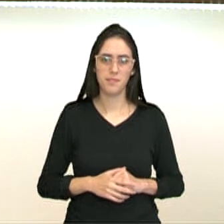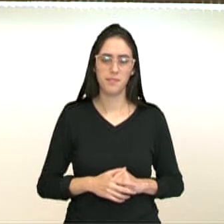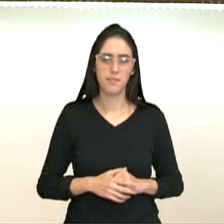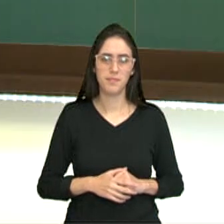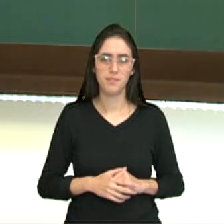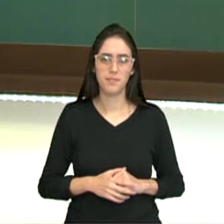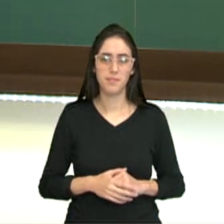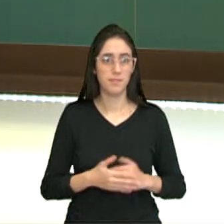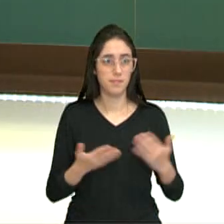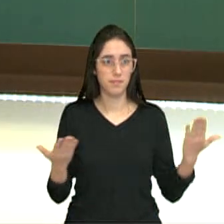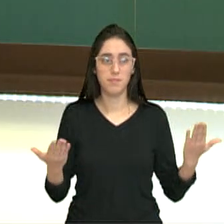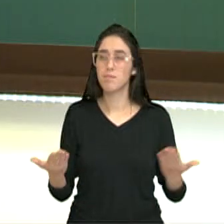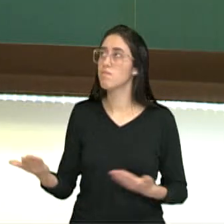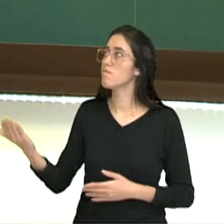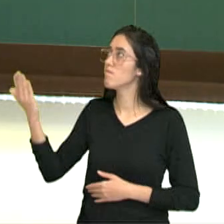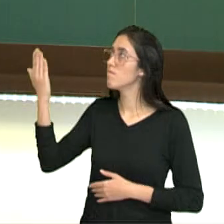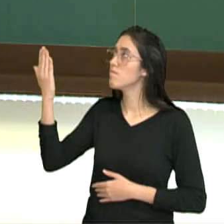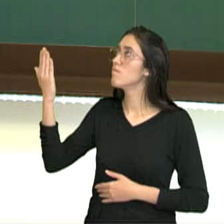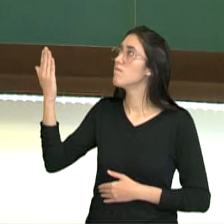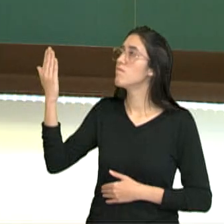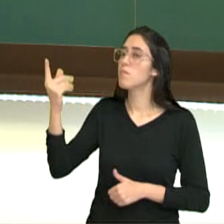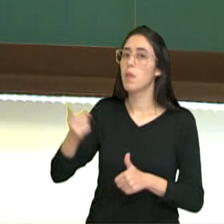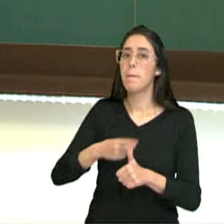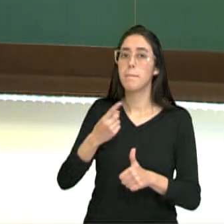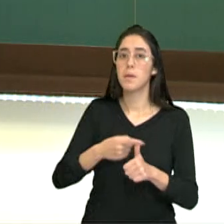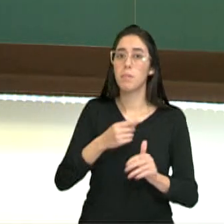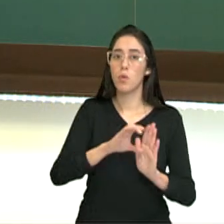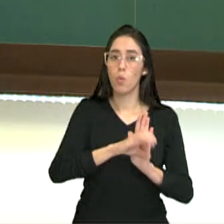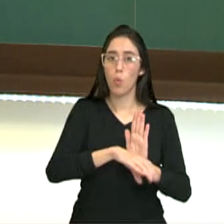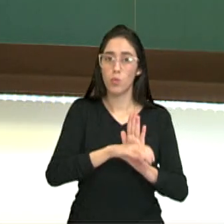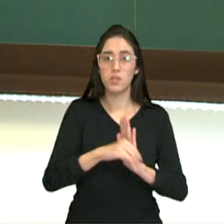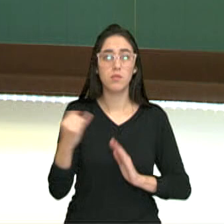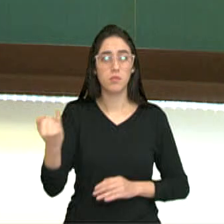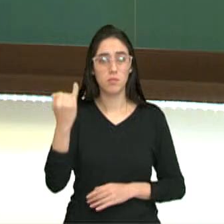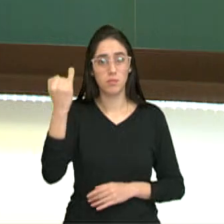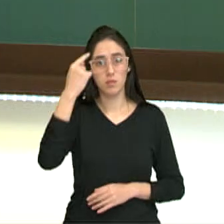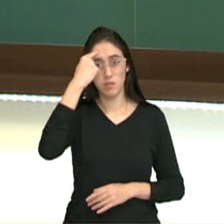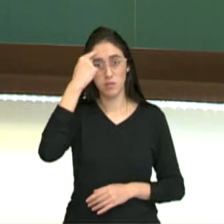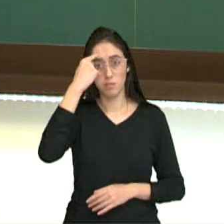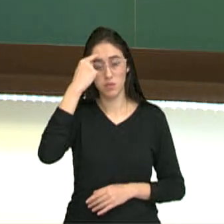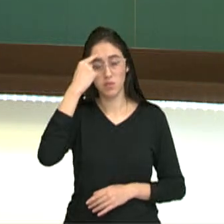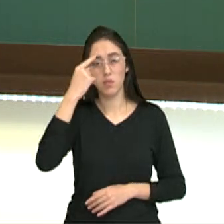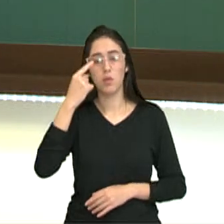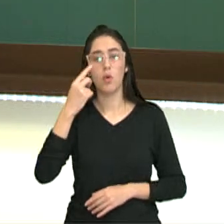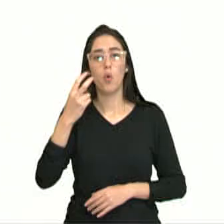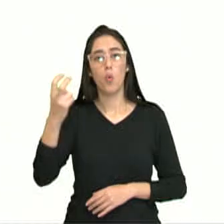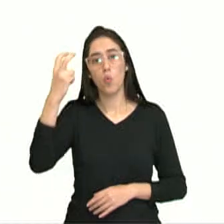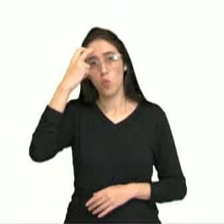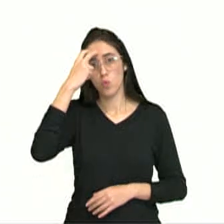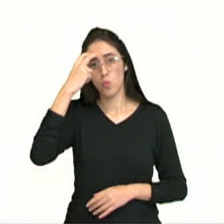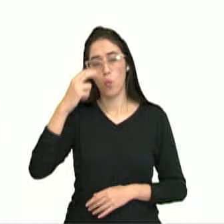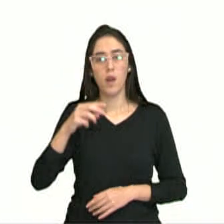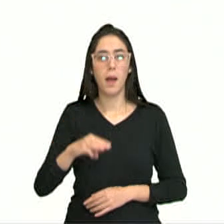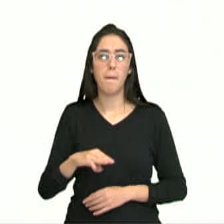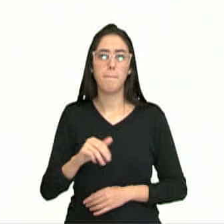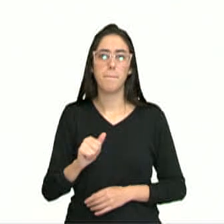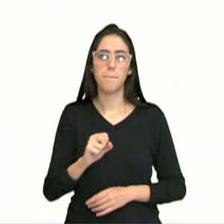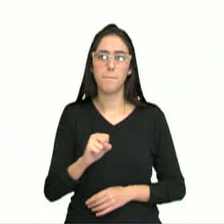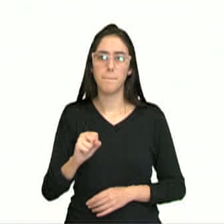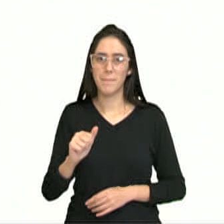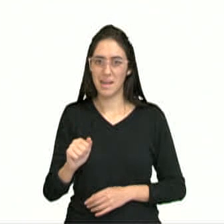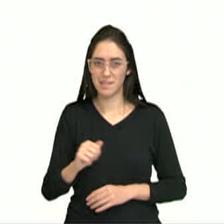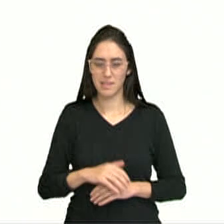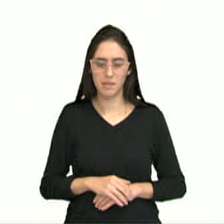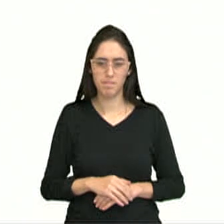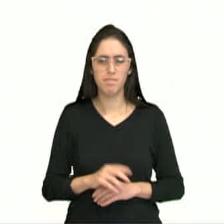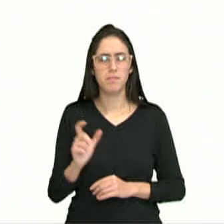Então, aqui nós temos um primeiro conceito que é importante para pensar a indústria cultural, que é o conceito de cultura de massa. Tá? Essa